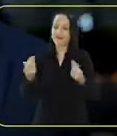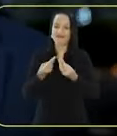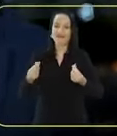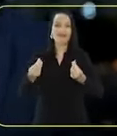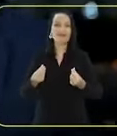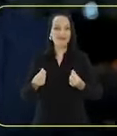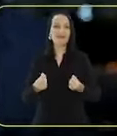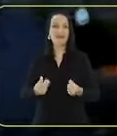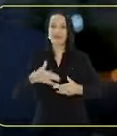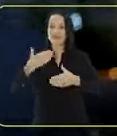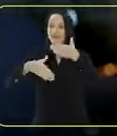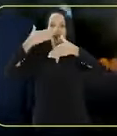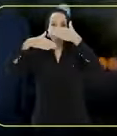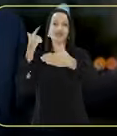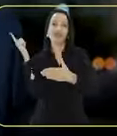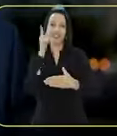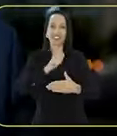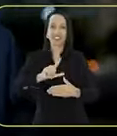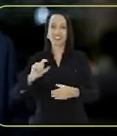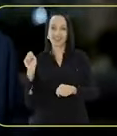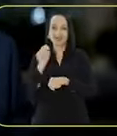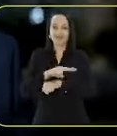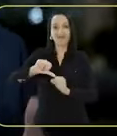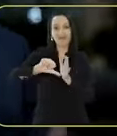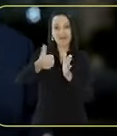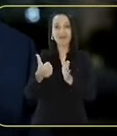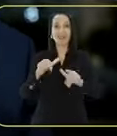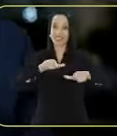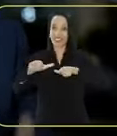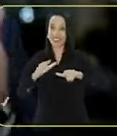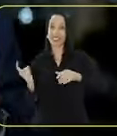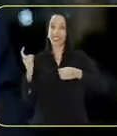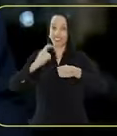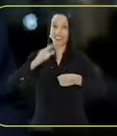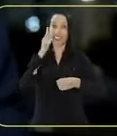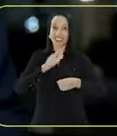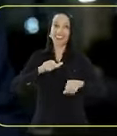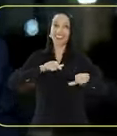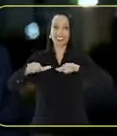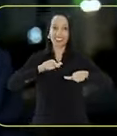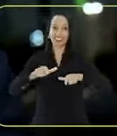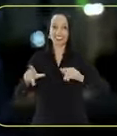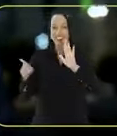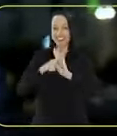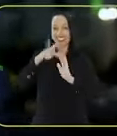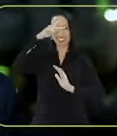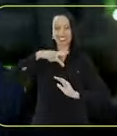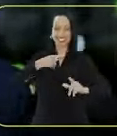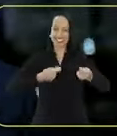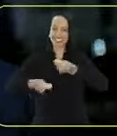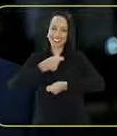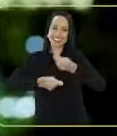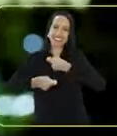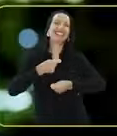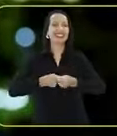a qualificação e tudo o que é preciso para conquistar o primeiro emprego, voltar ao mercado de trabalho ou ter o seu